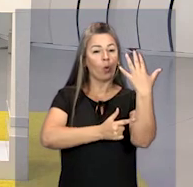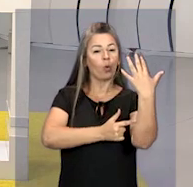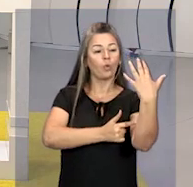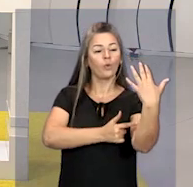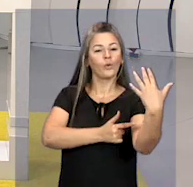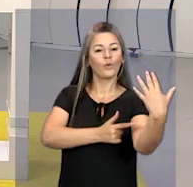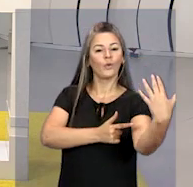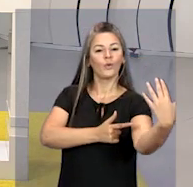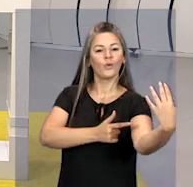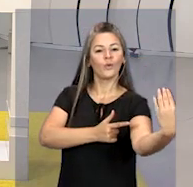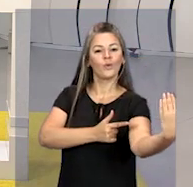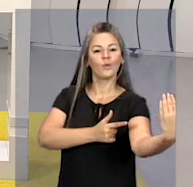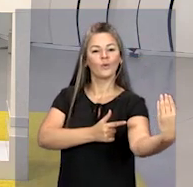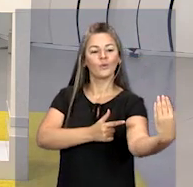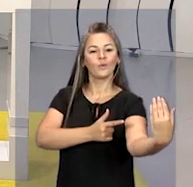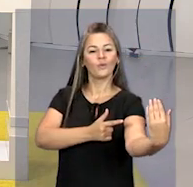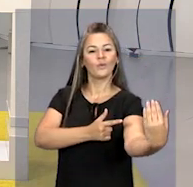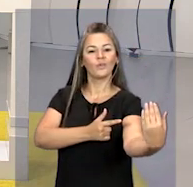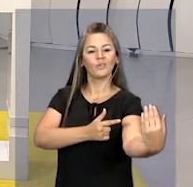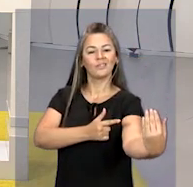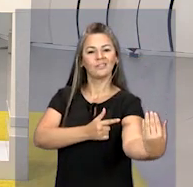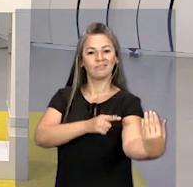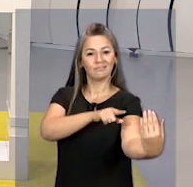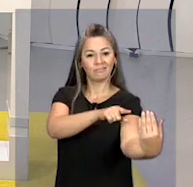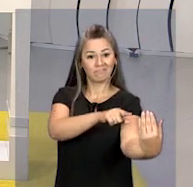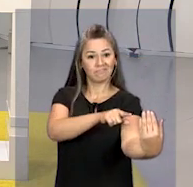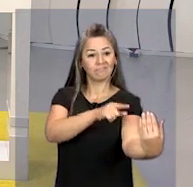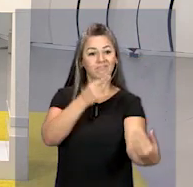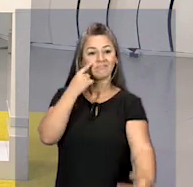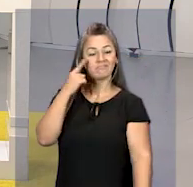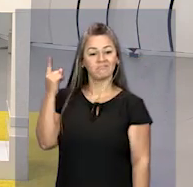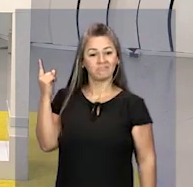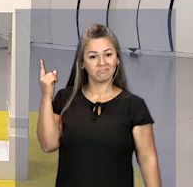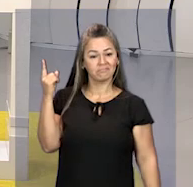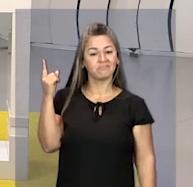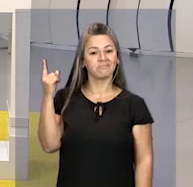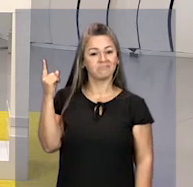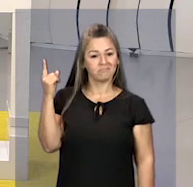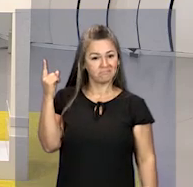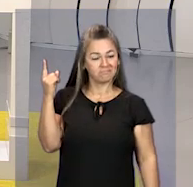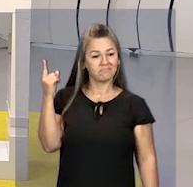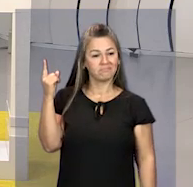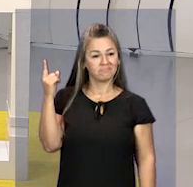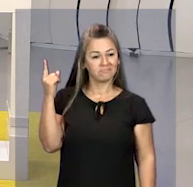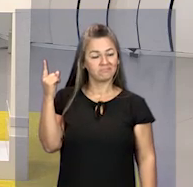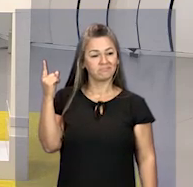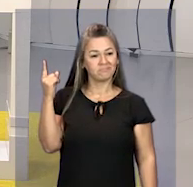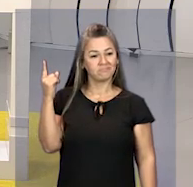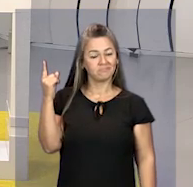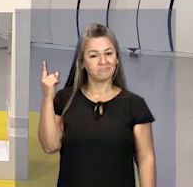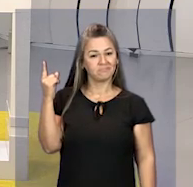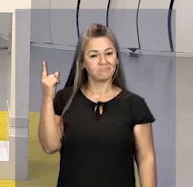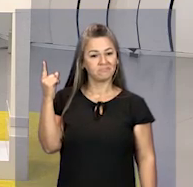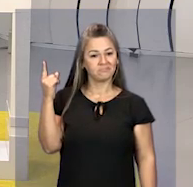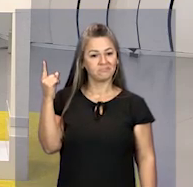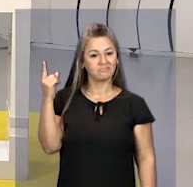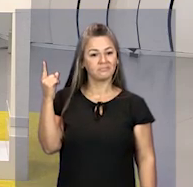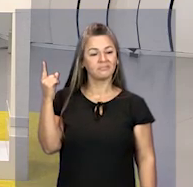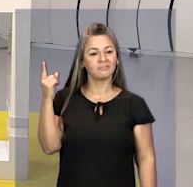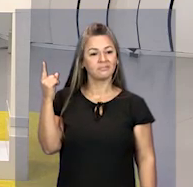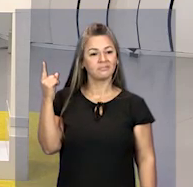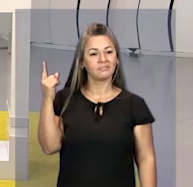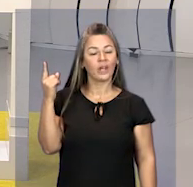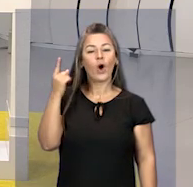se aqui eu tenho uma árvore, aqui eu tenho outra árvore, terceira, quarta, tenho várias árvores, quer dizer então